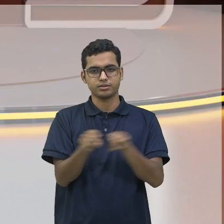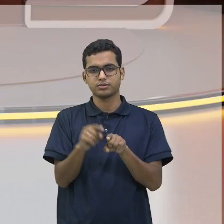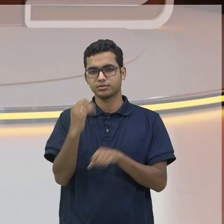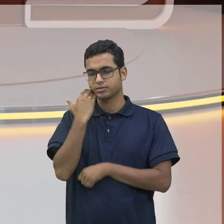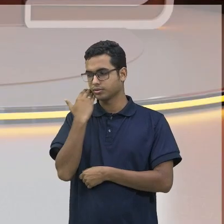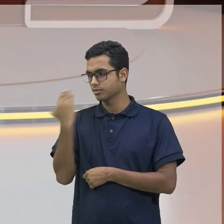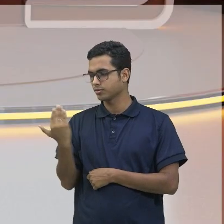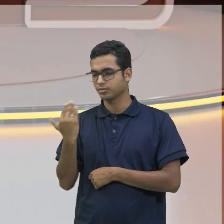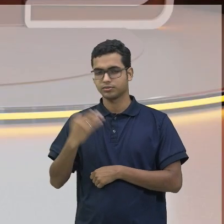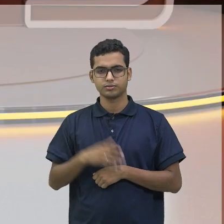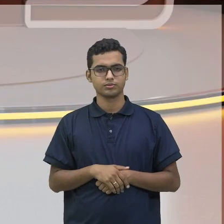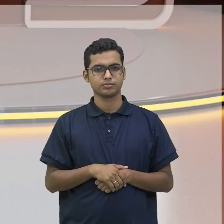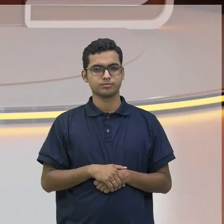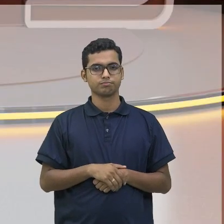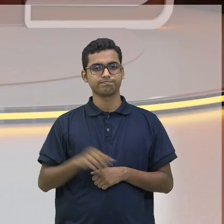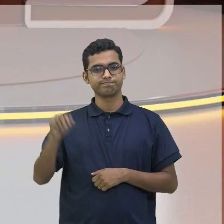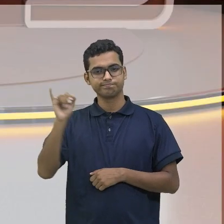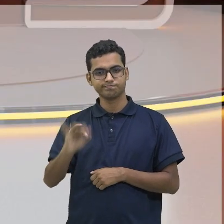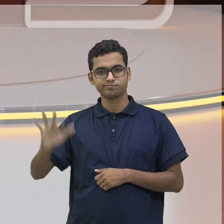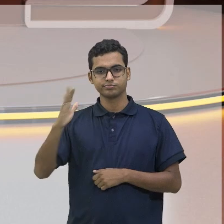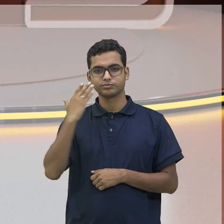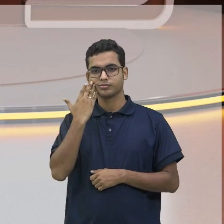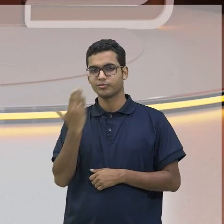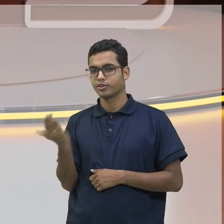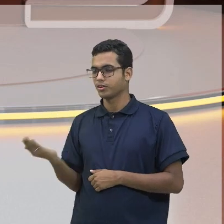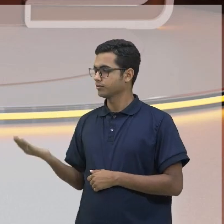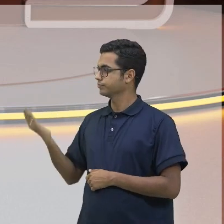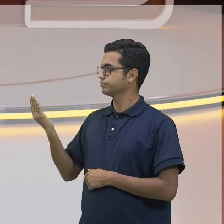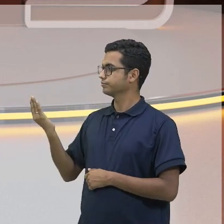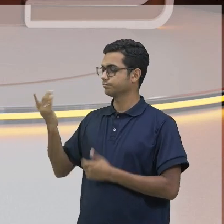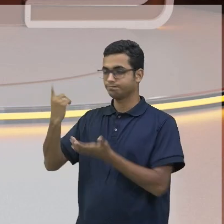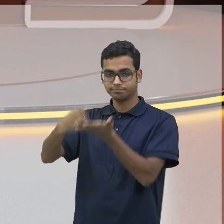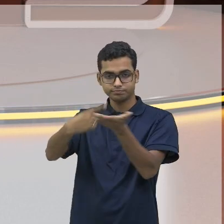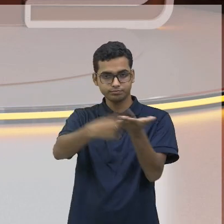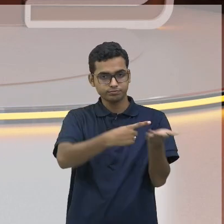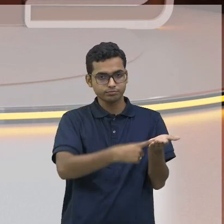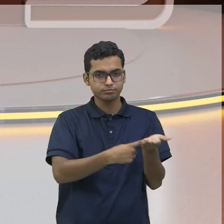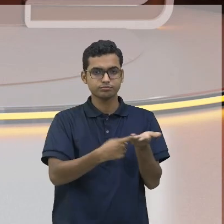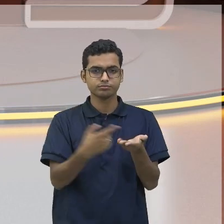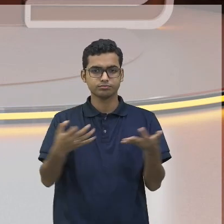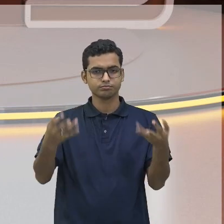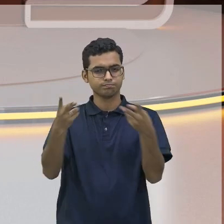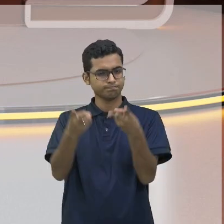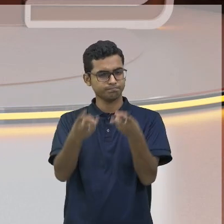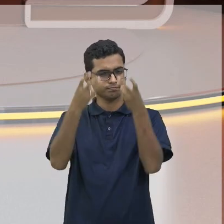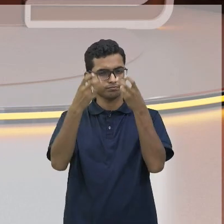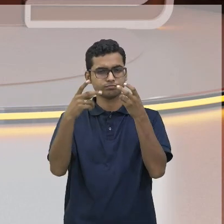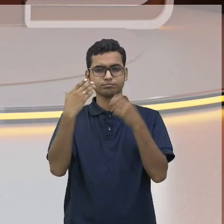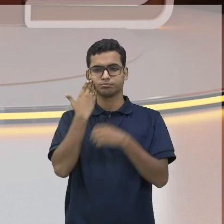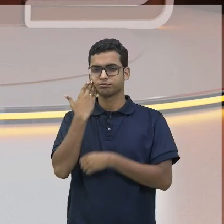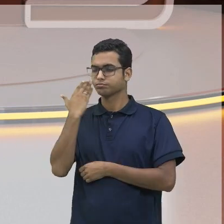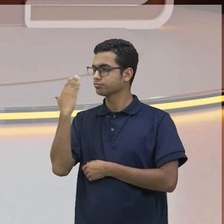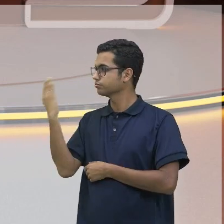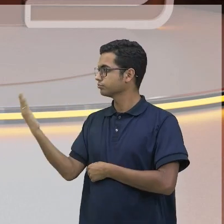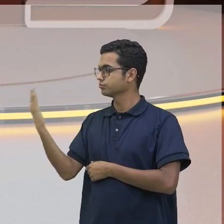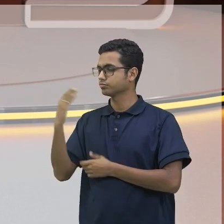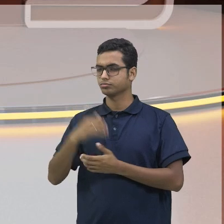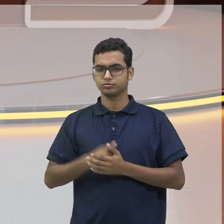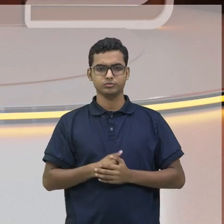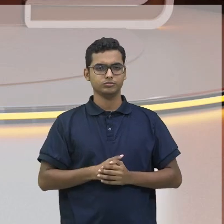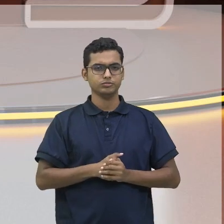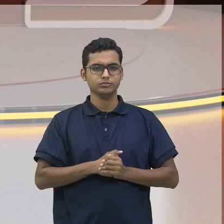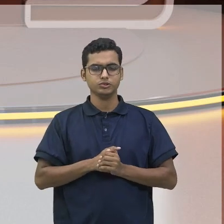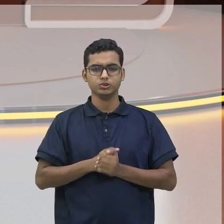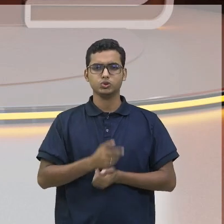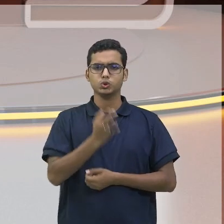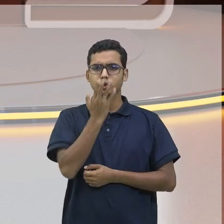agora, né, mesmo essa imagem então, né, do Tratado de Verdun. Percebam então nessa parte, né, a amarela